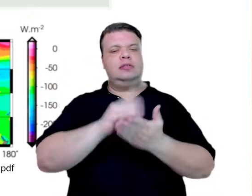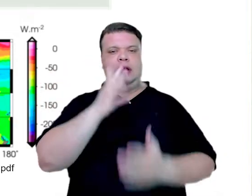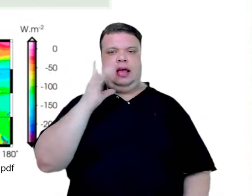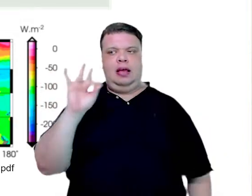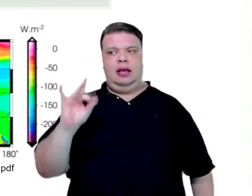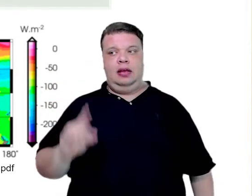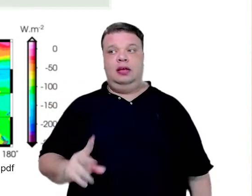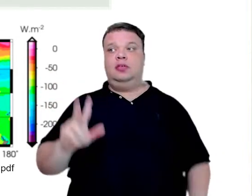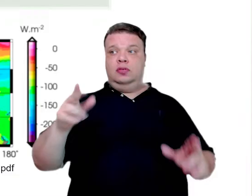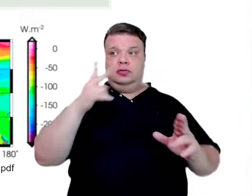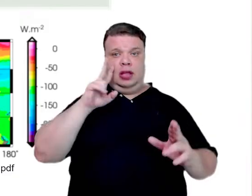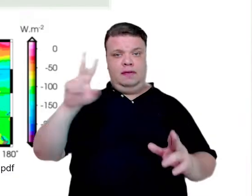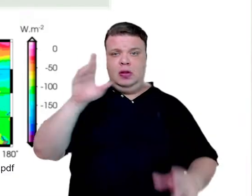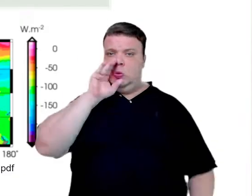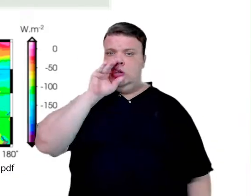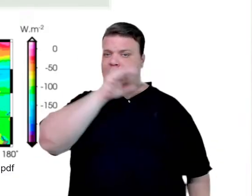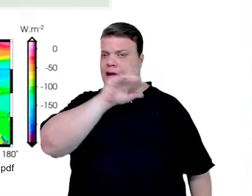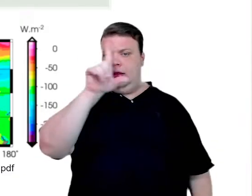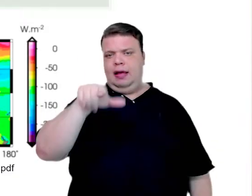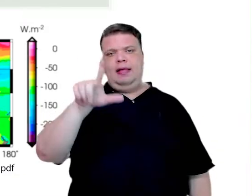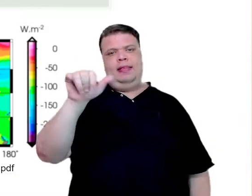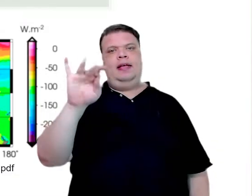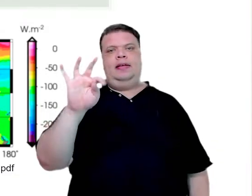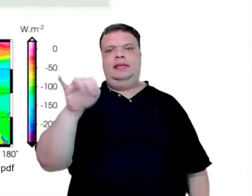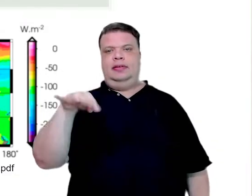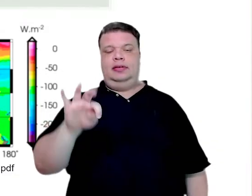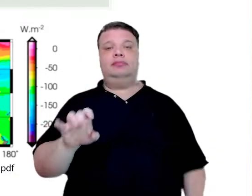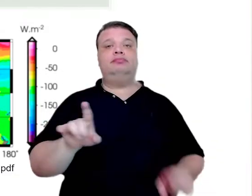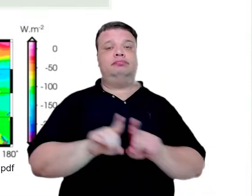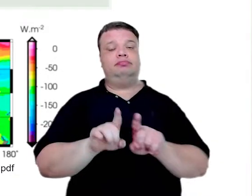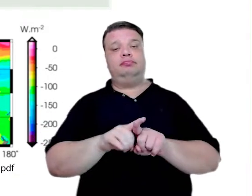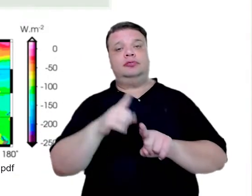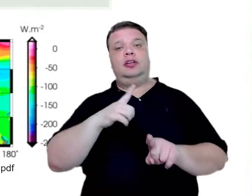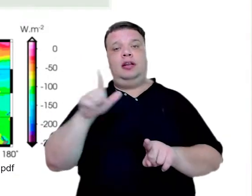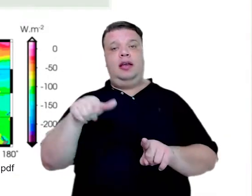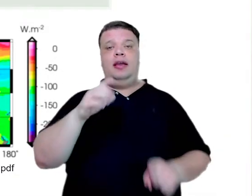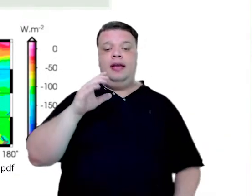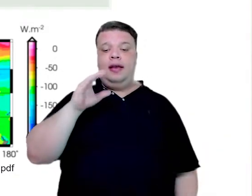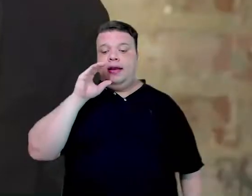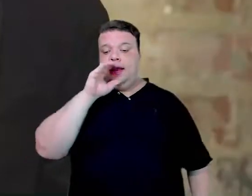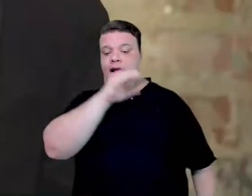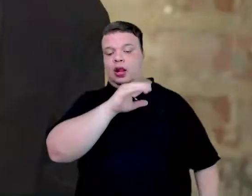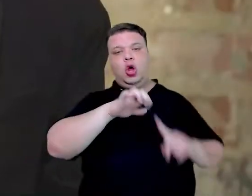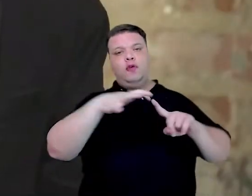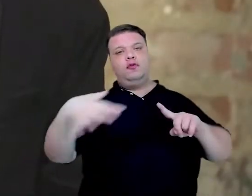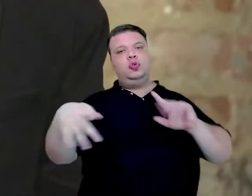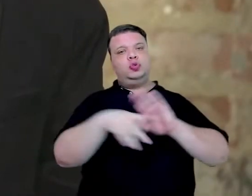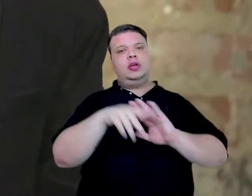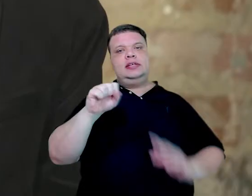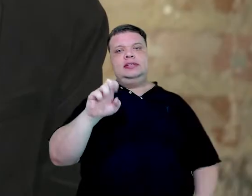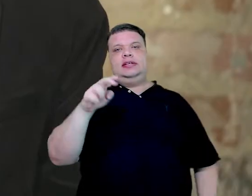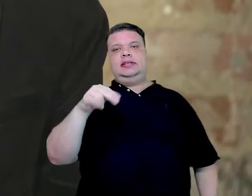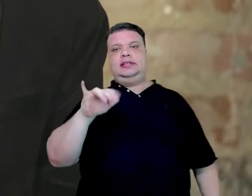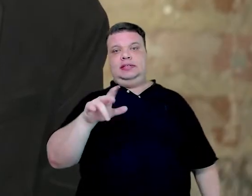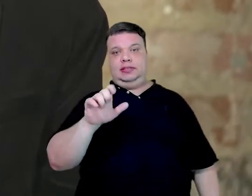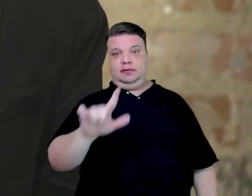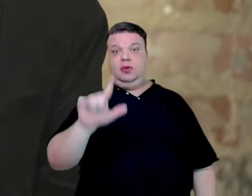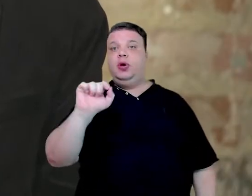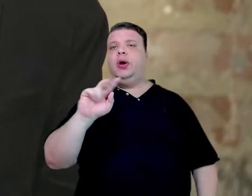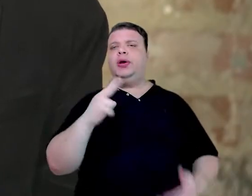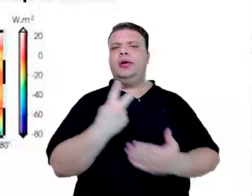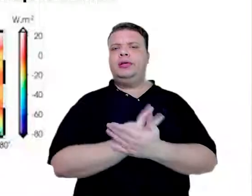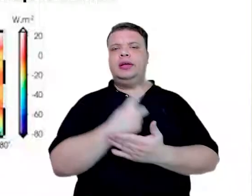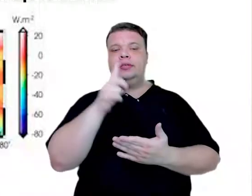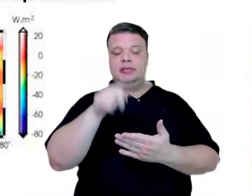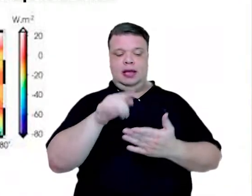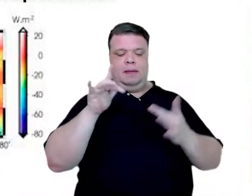o ar polar extremamente seco. Então, como vocês estão vendo aí, o fluxo de calor latente. E nós temos também o fluxo de calor